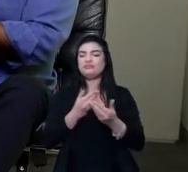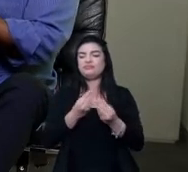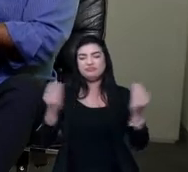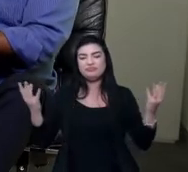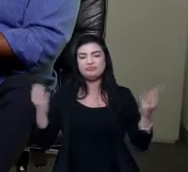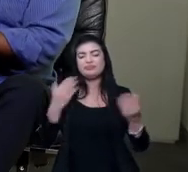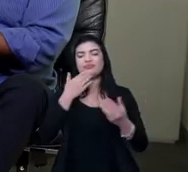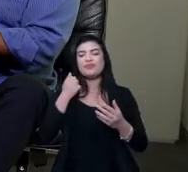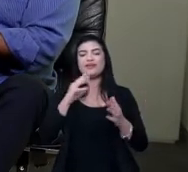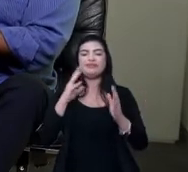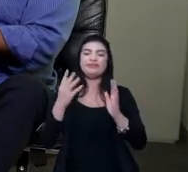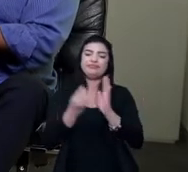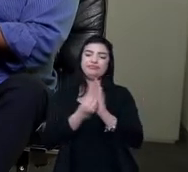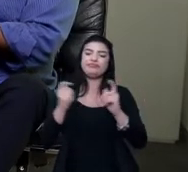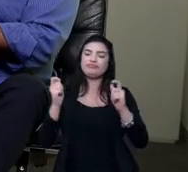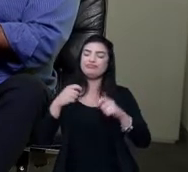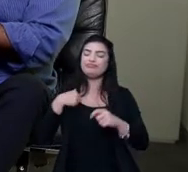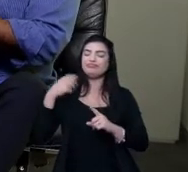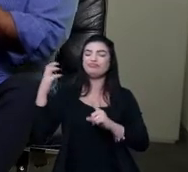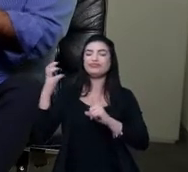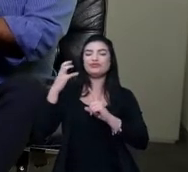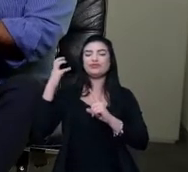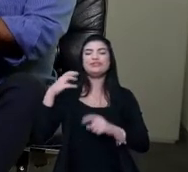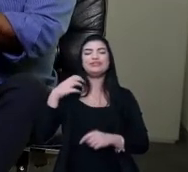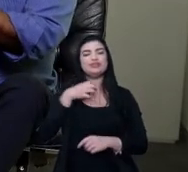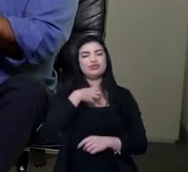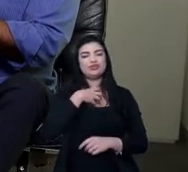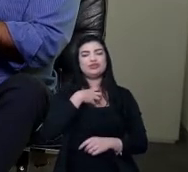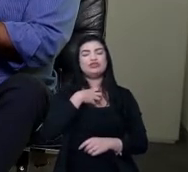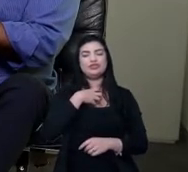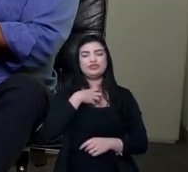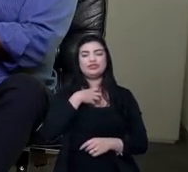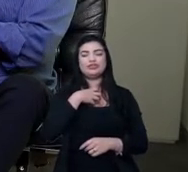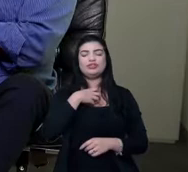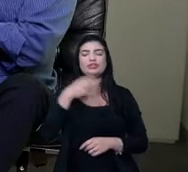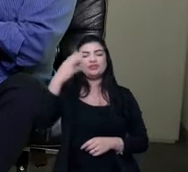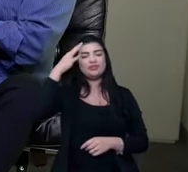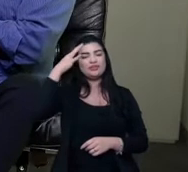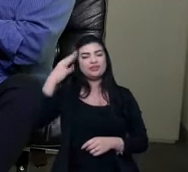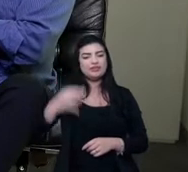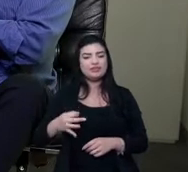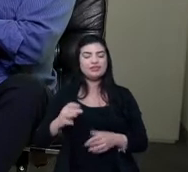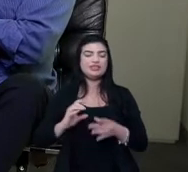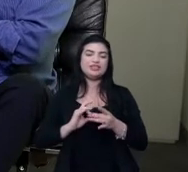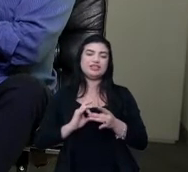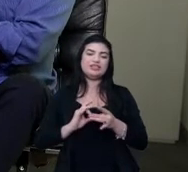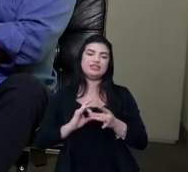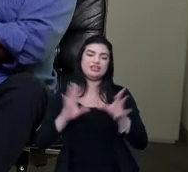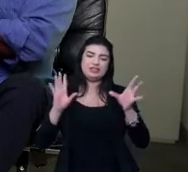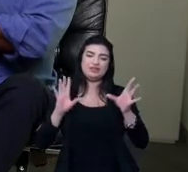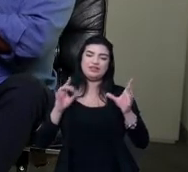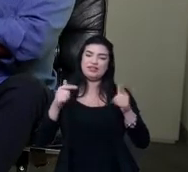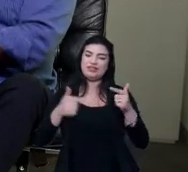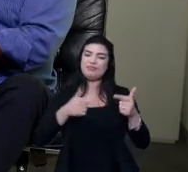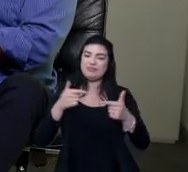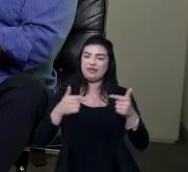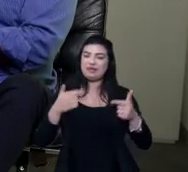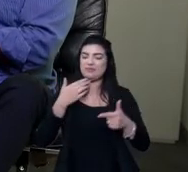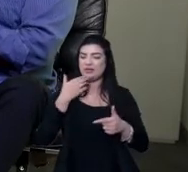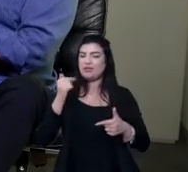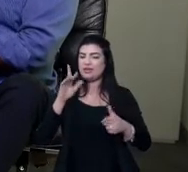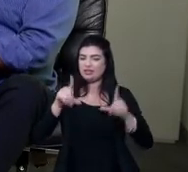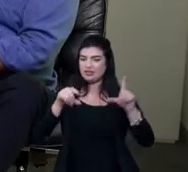uma certa influência também dessa coisa de deixar o inconsciente livre para poder trabalhar, mas as escolhas são conscientes.